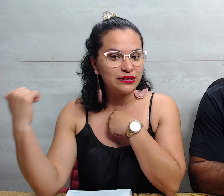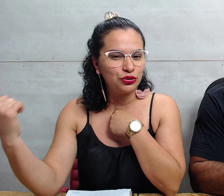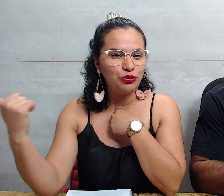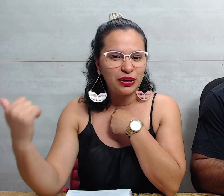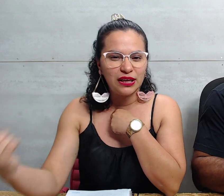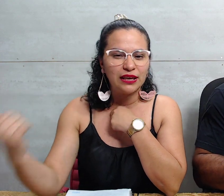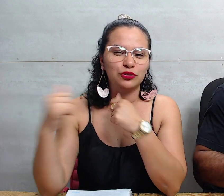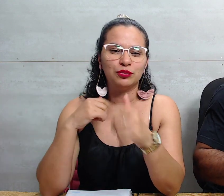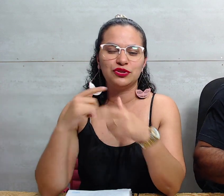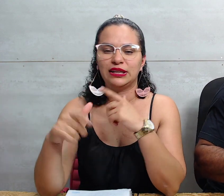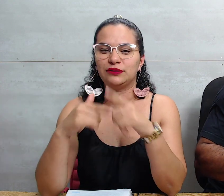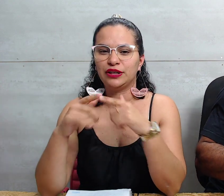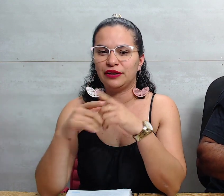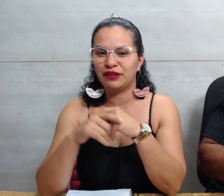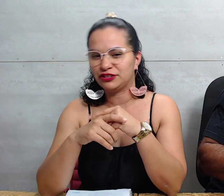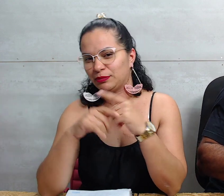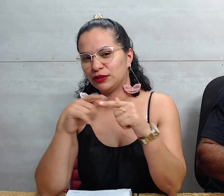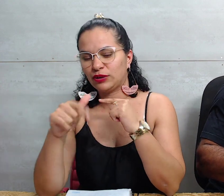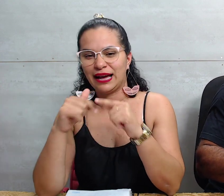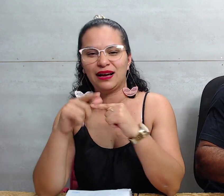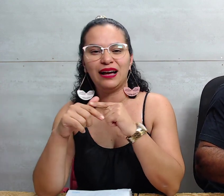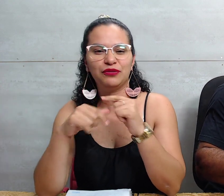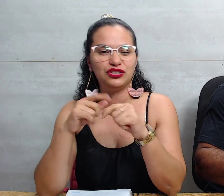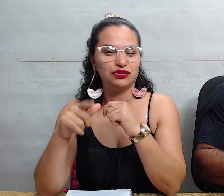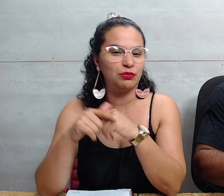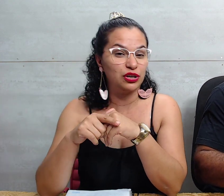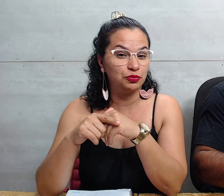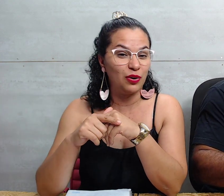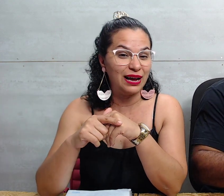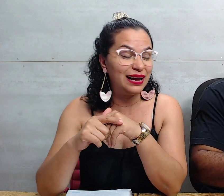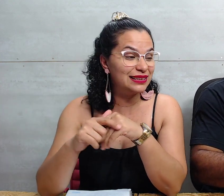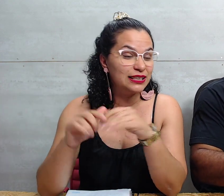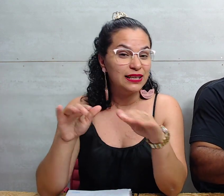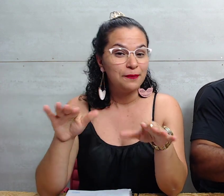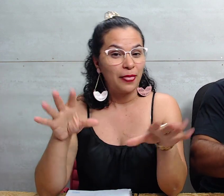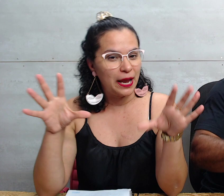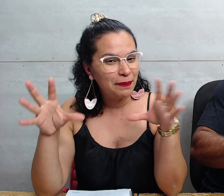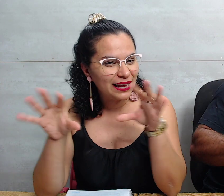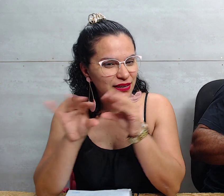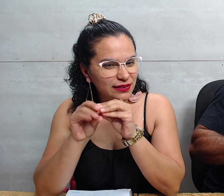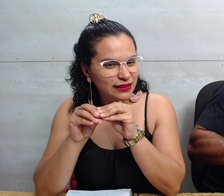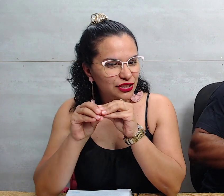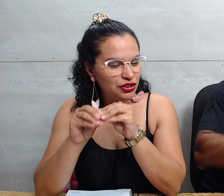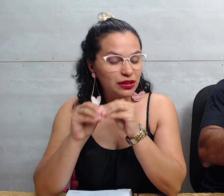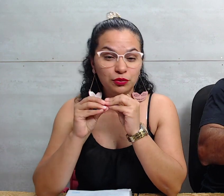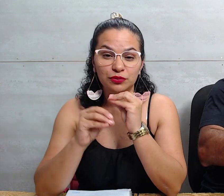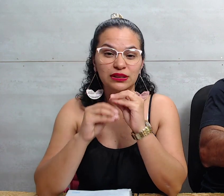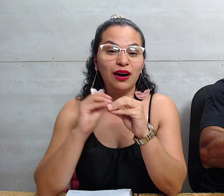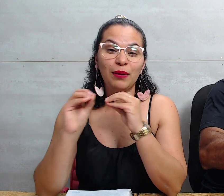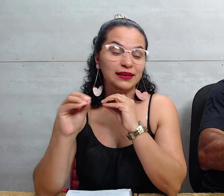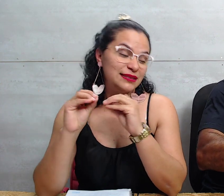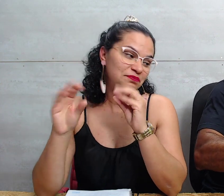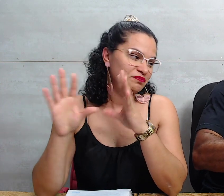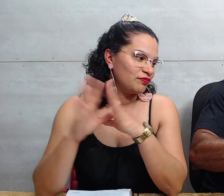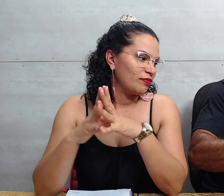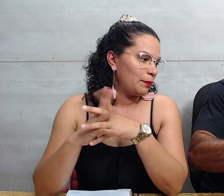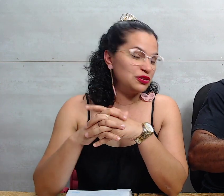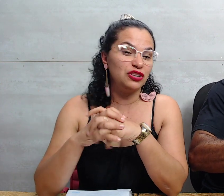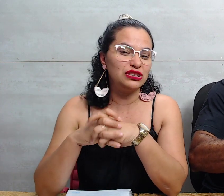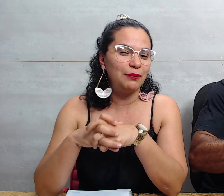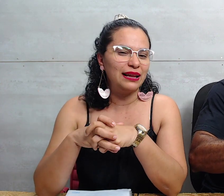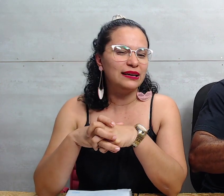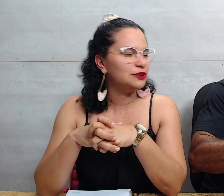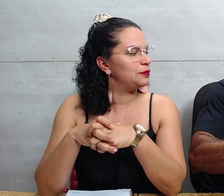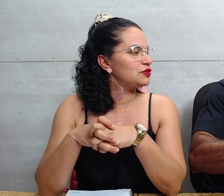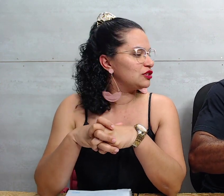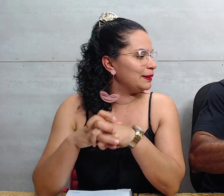que aconteceu no domingo, do Bolsonaro ter chamado o cara, vou encher sua boca de porrada. Aí pegaram esse trechinho aí do bundão, mas O